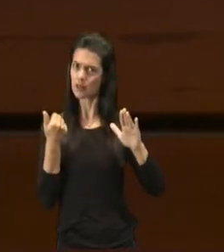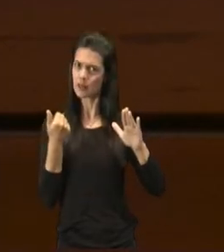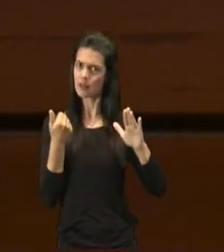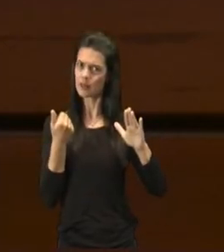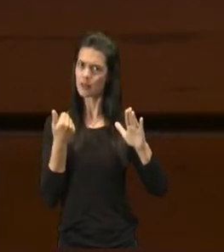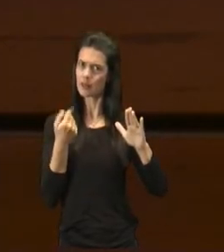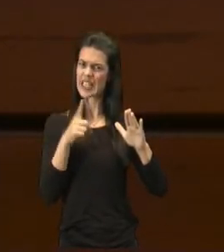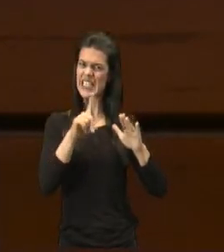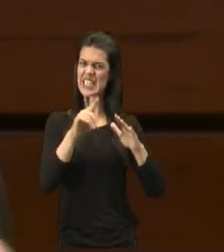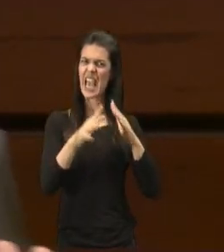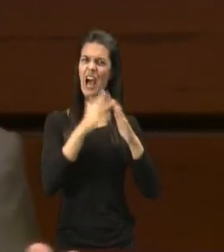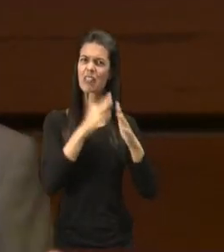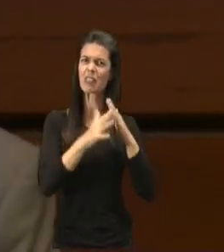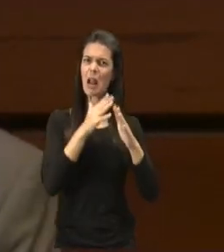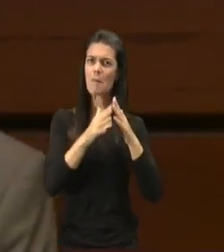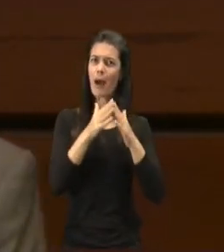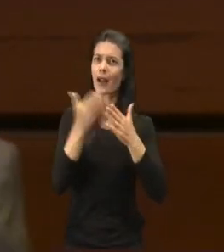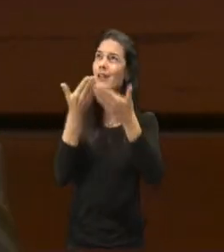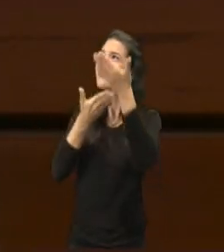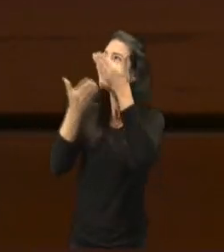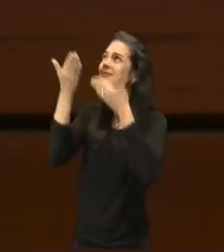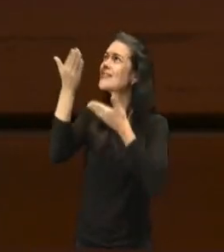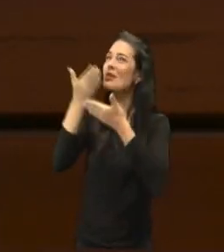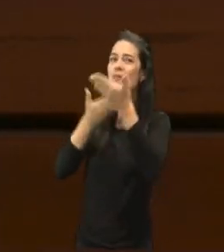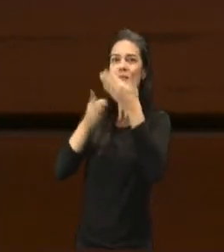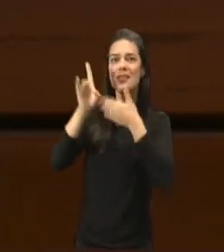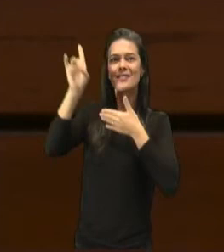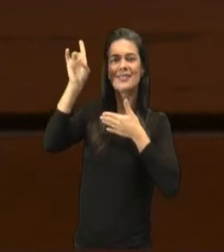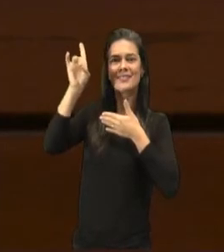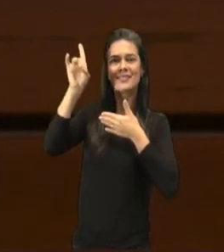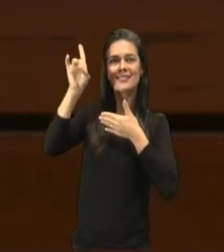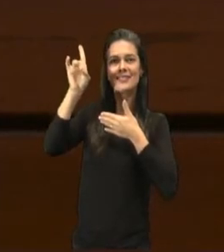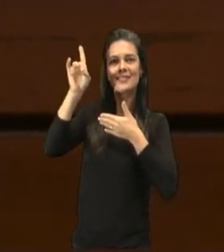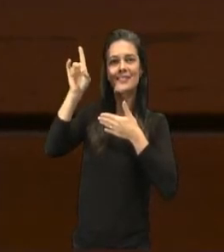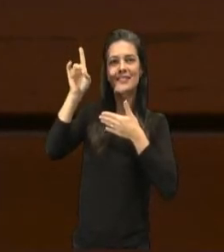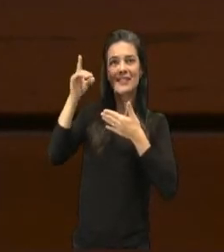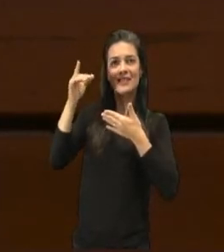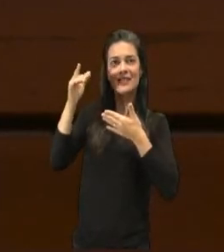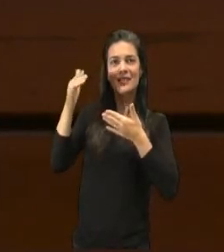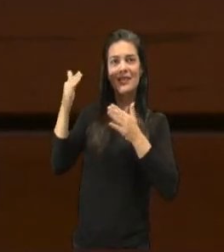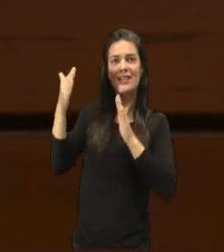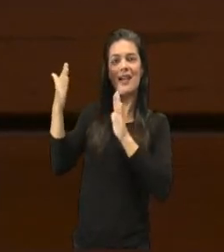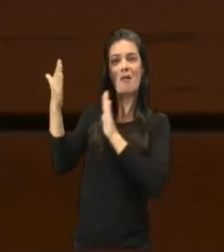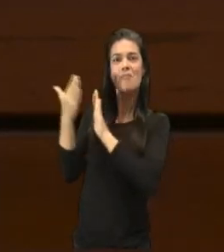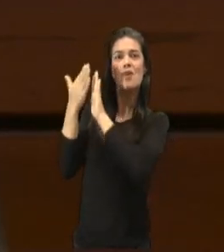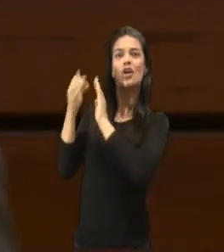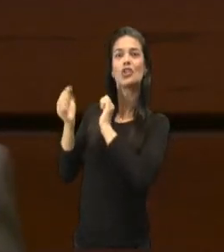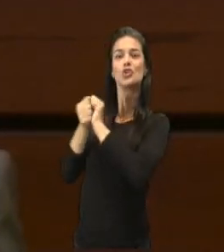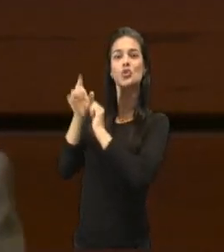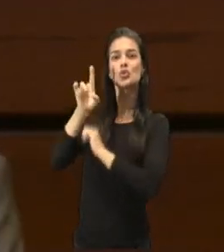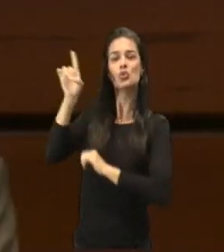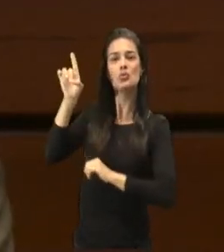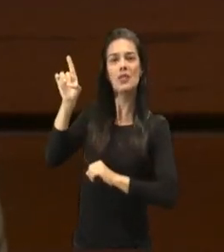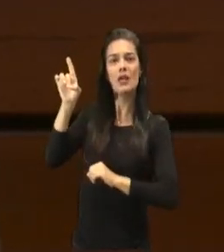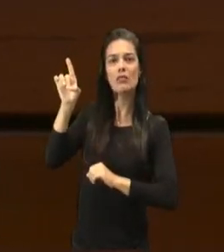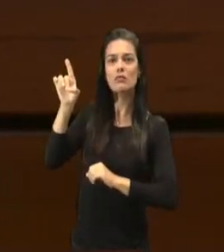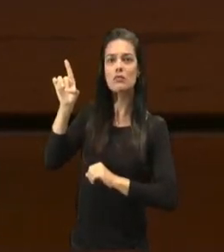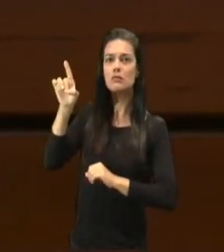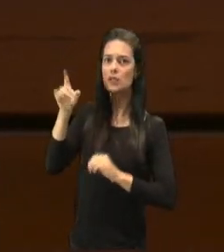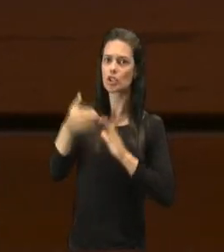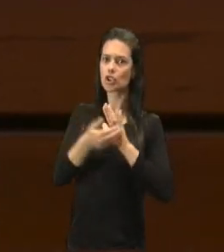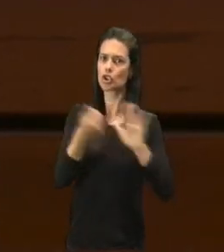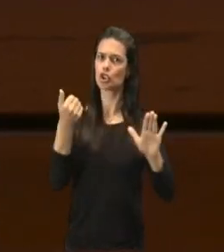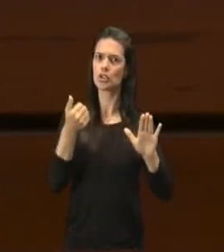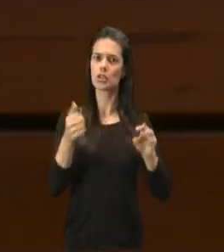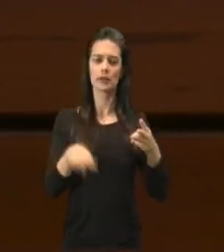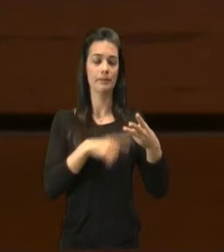está impedindo a sua família crescer na graça e no conhecimento do Senhor, e também que você possa refletir sobre o poder